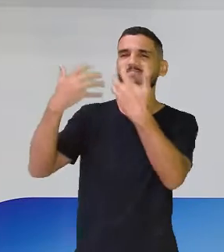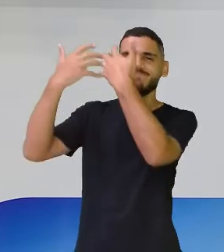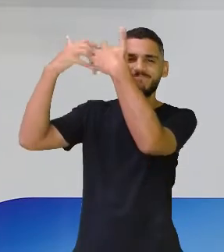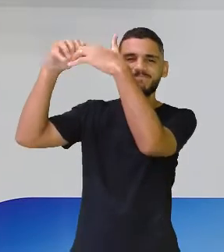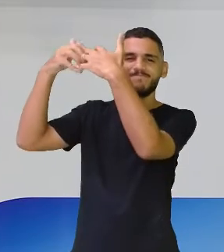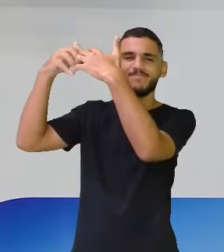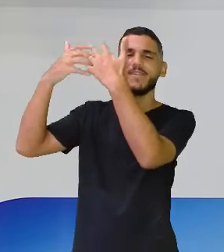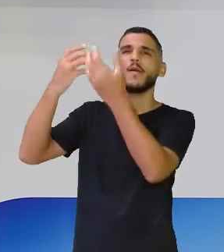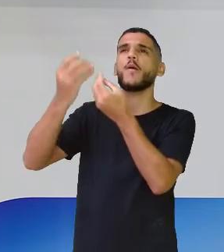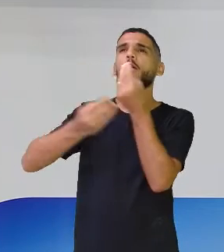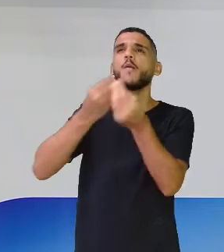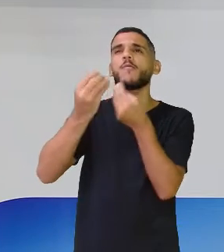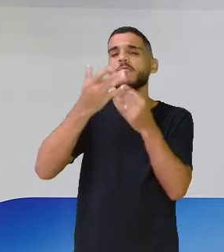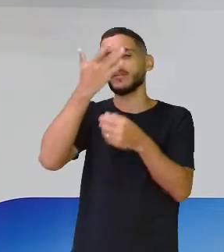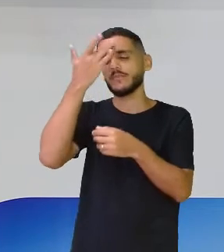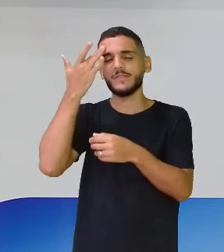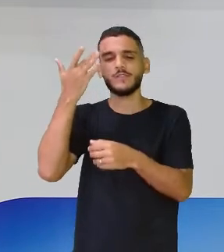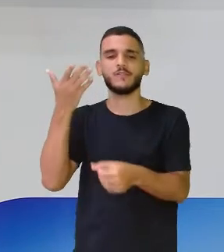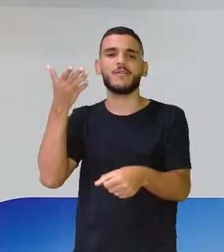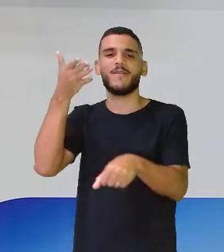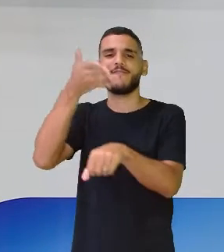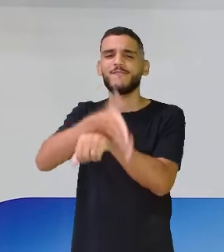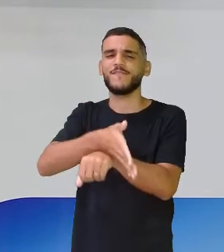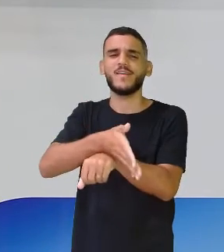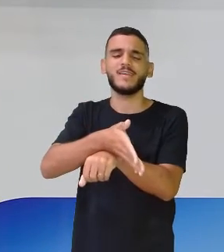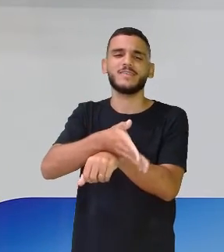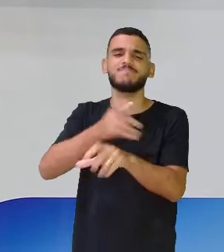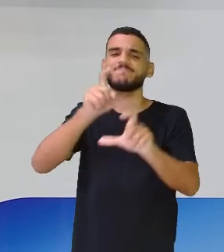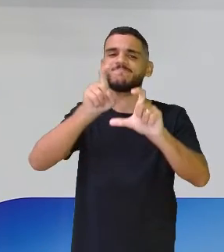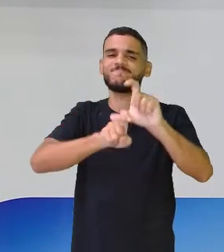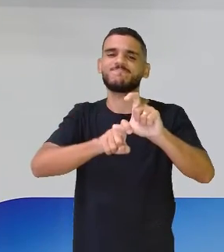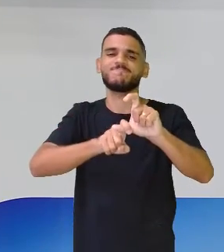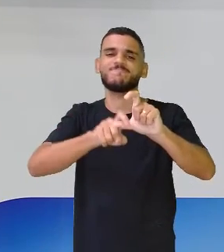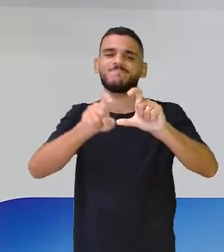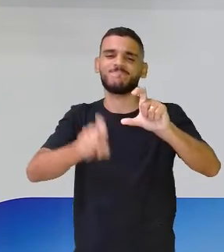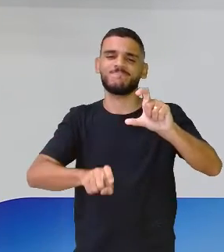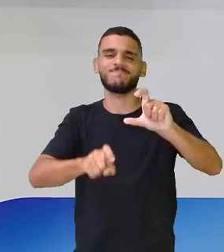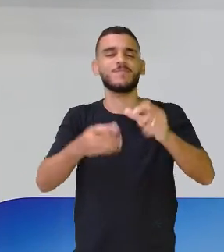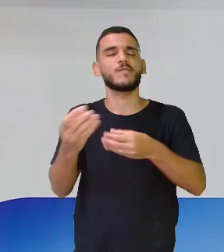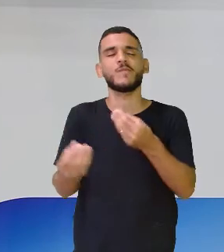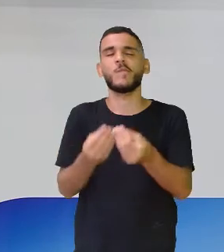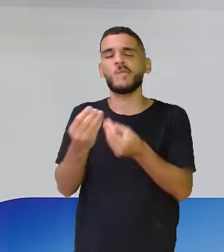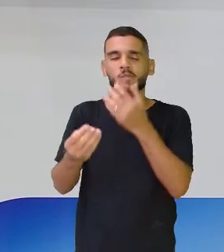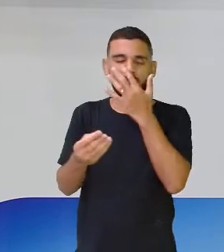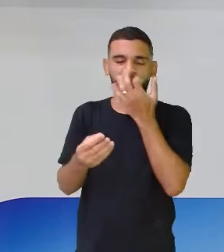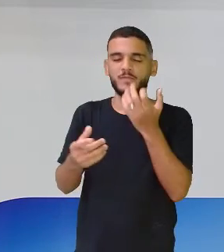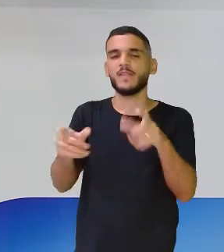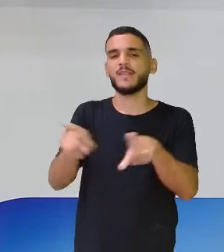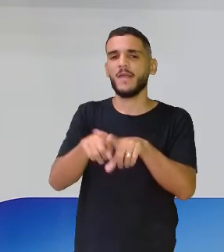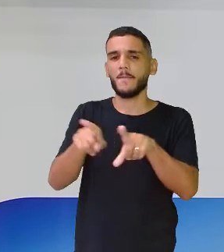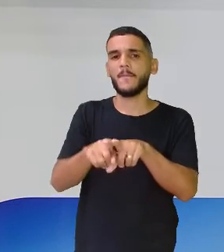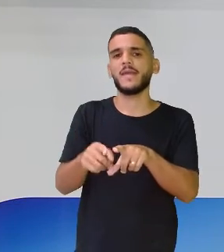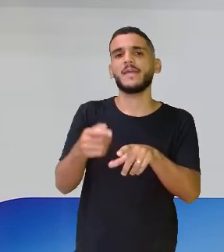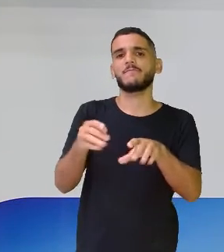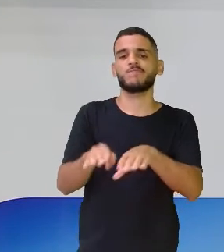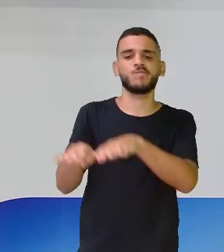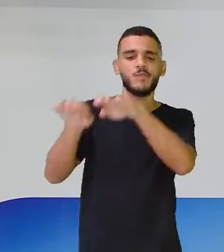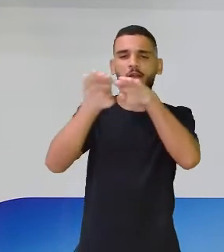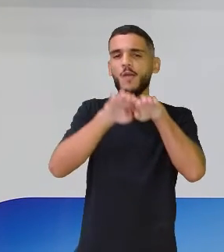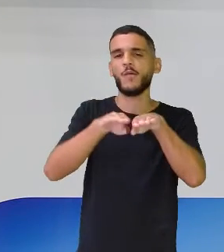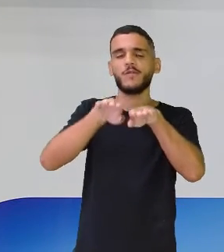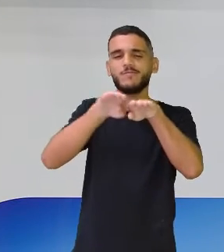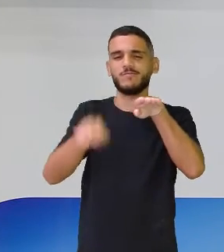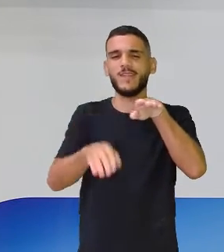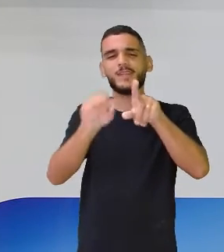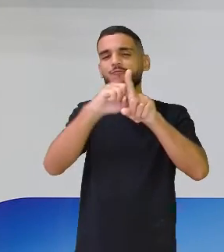as pessoas, que a gente sabe que tem a questão da desigualdade econômica, como eu trouxe antes, para estar em empregos que muitas vezes elas têm